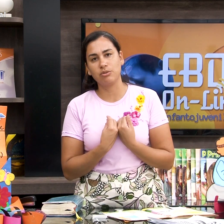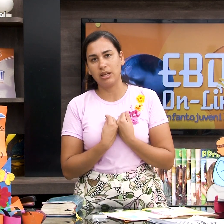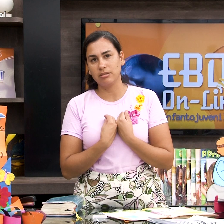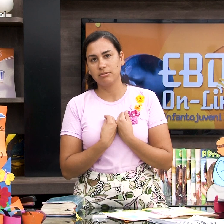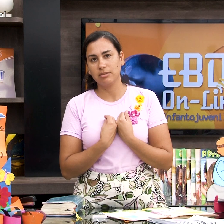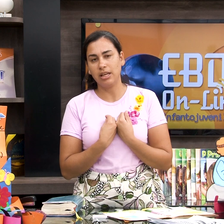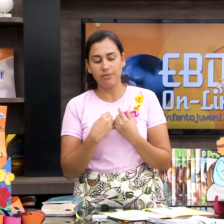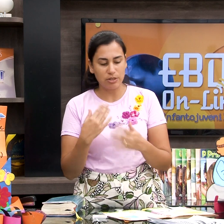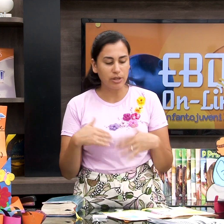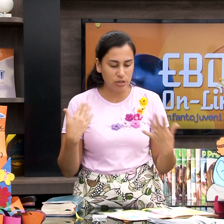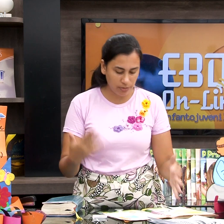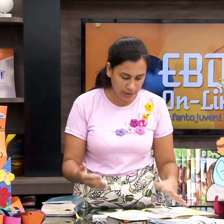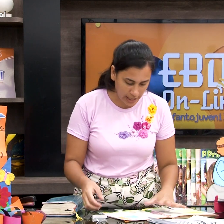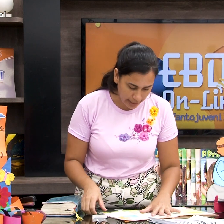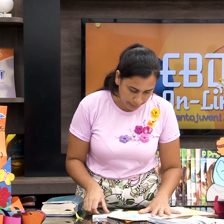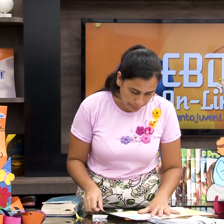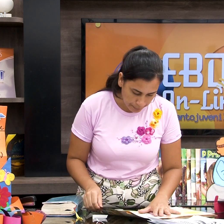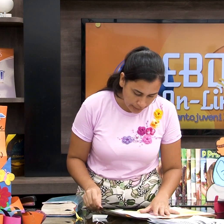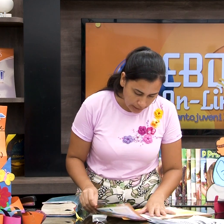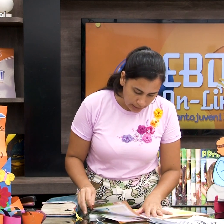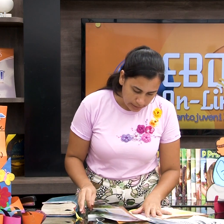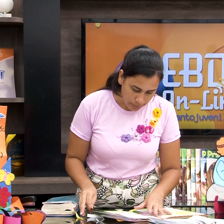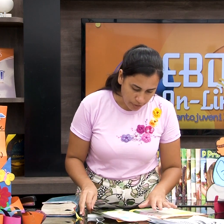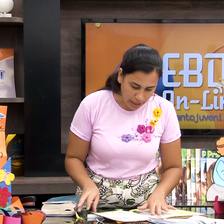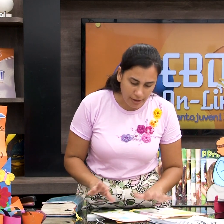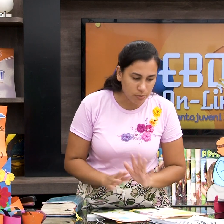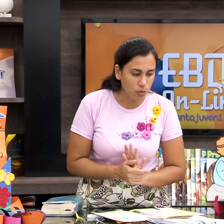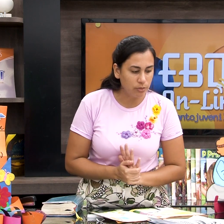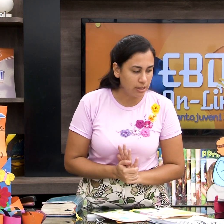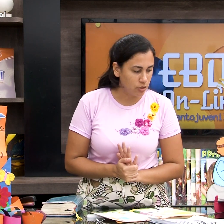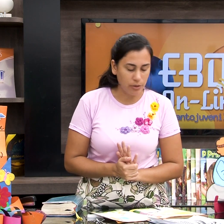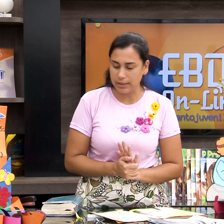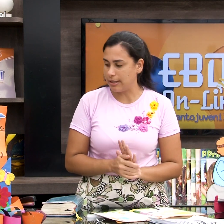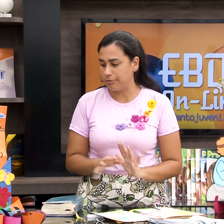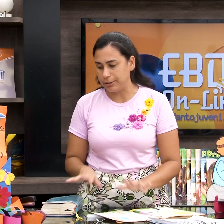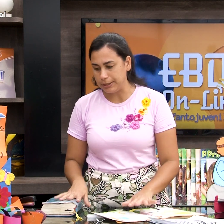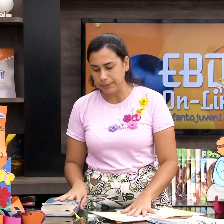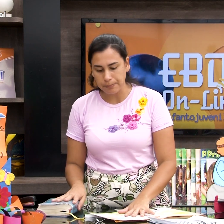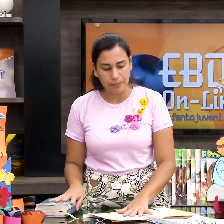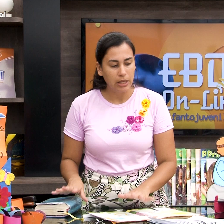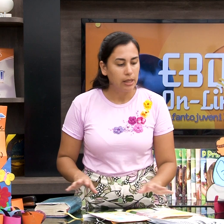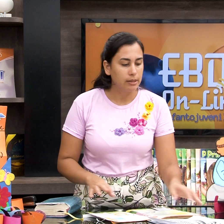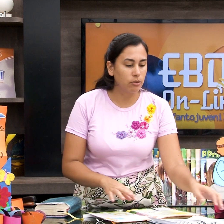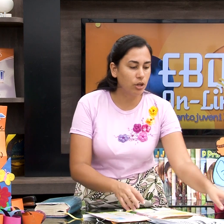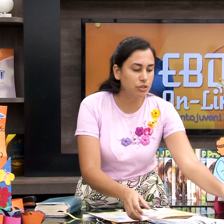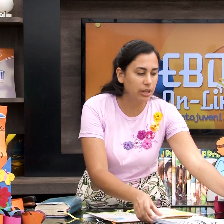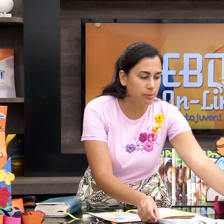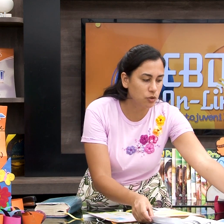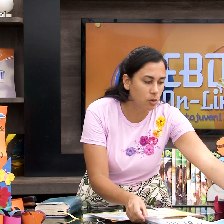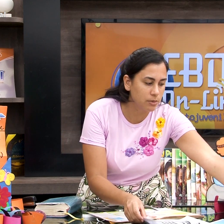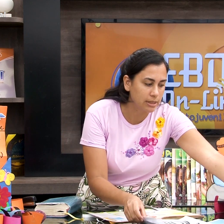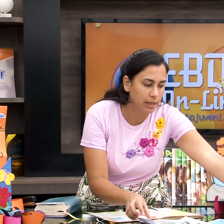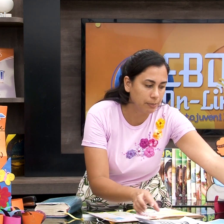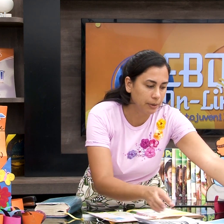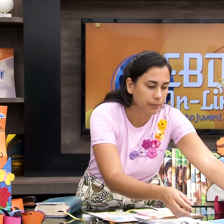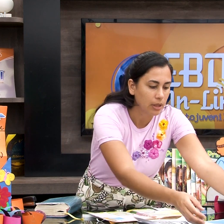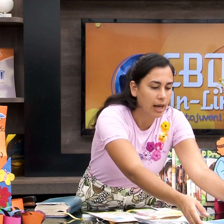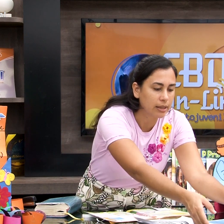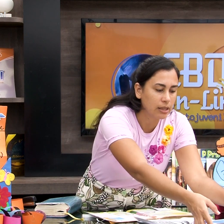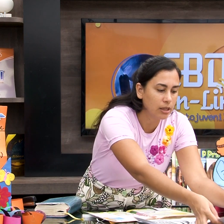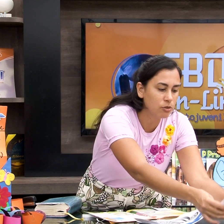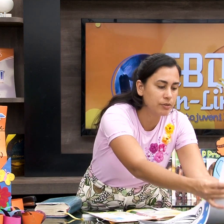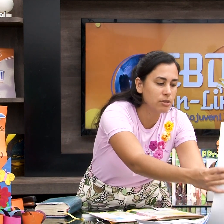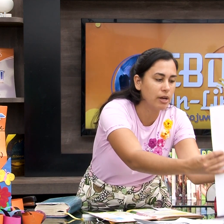nos ajuda. Ele faz com que a gente fique alegre. Então, bora lá, vamos contar a história de Davi. Então, nós temos, como